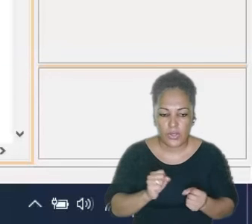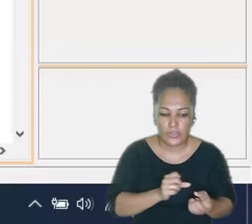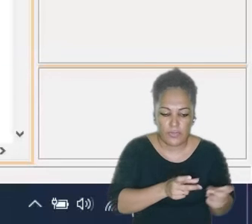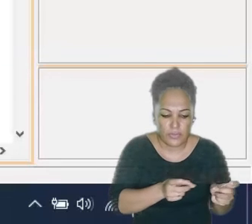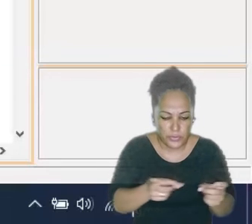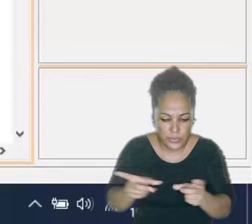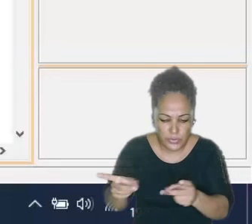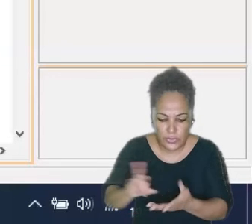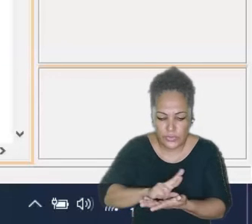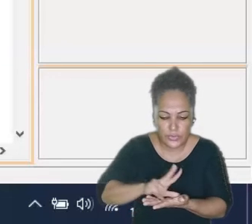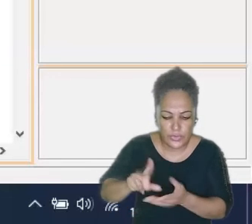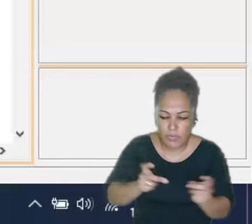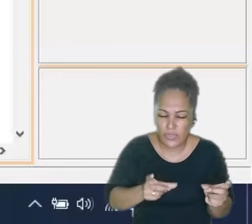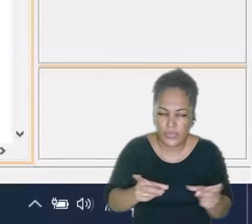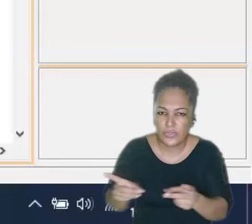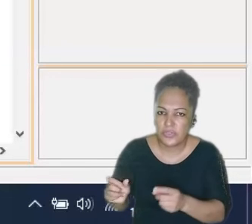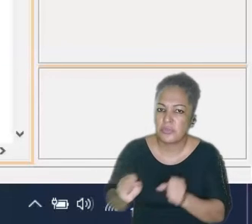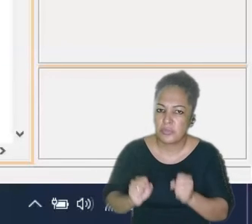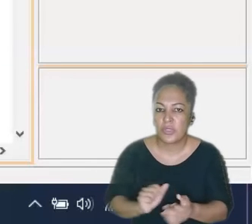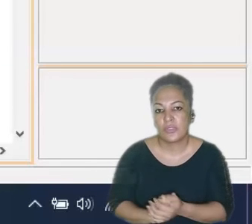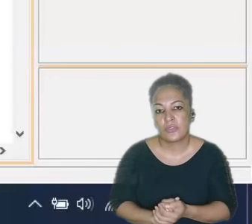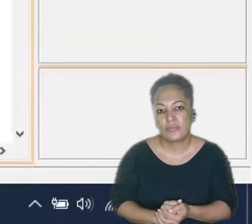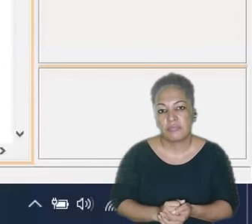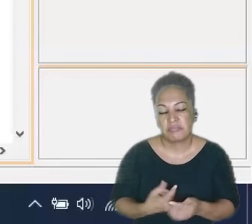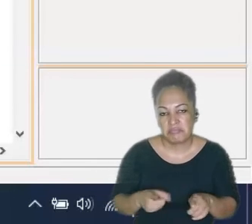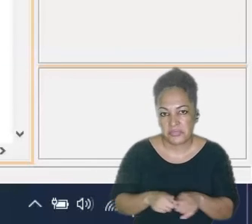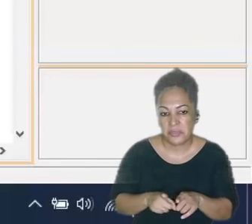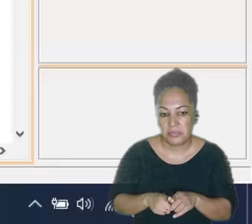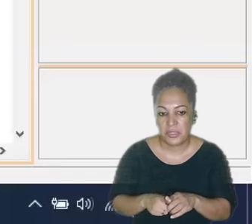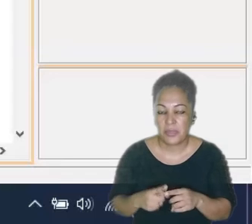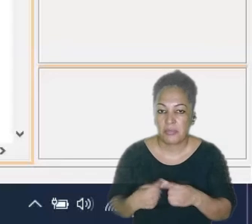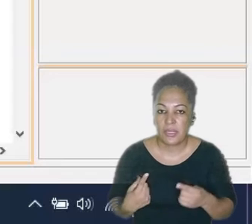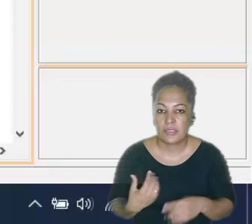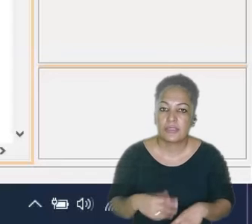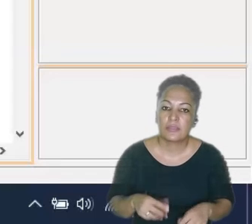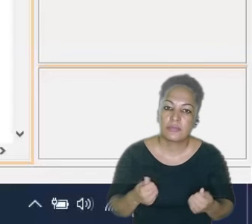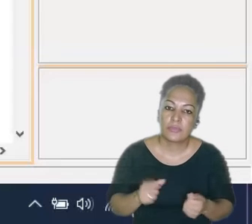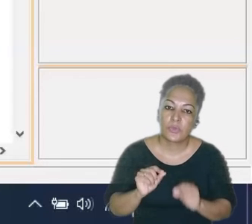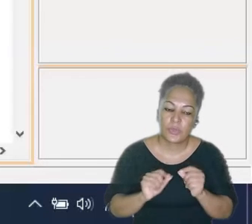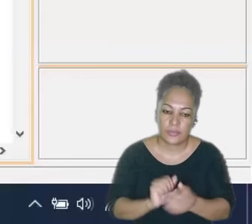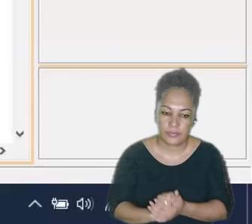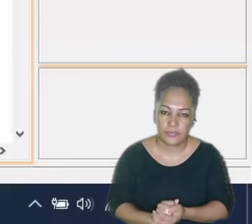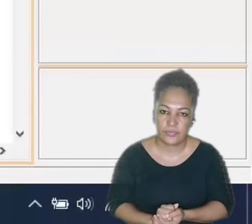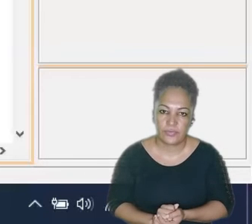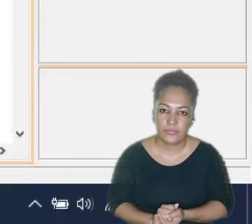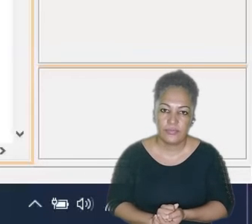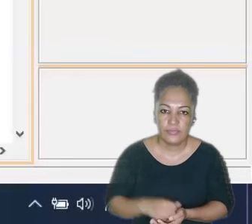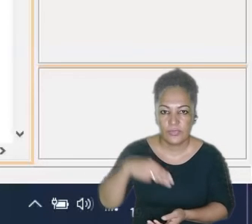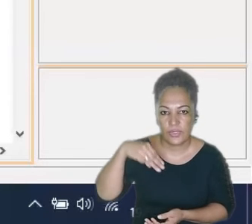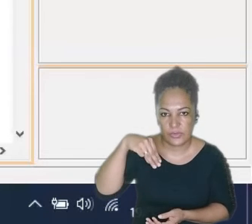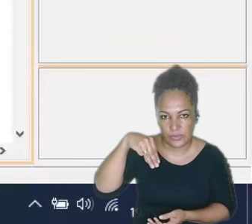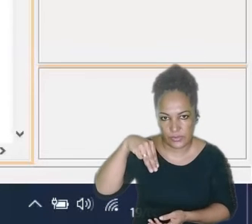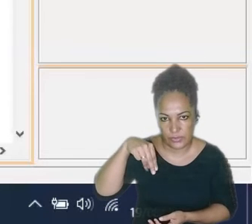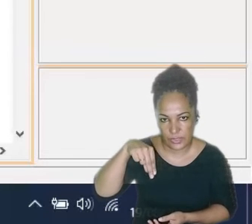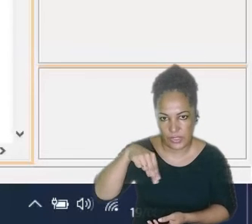venda? Não, ele pode existir sem fazer vendas nenhuma. Ele pode ser um outro cargo. Então, aqui é zero para muitos. Zero